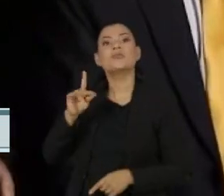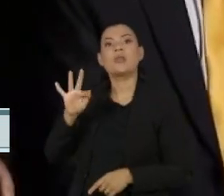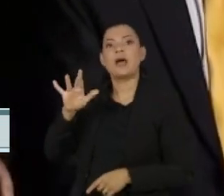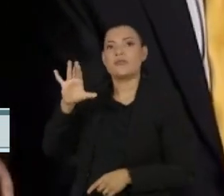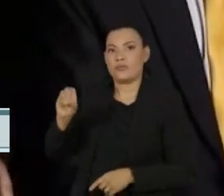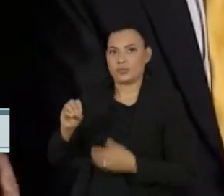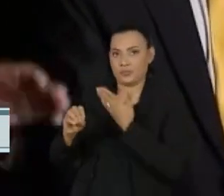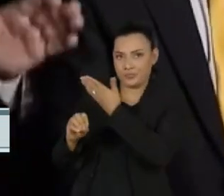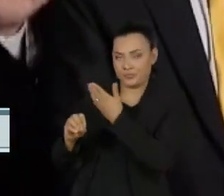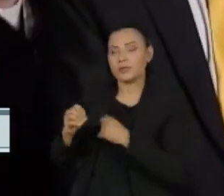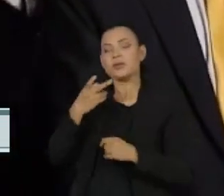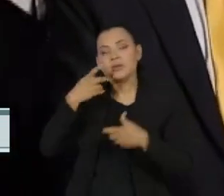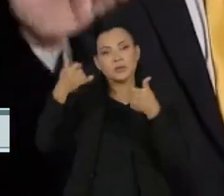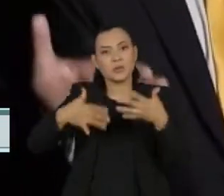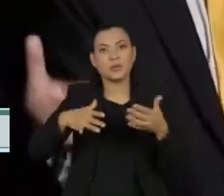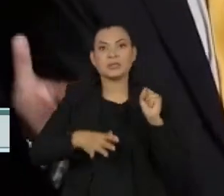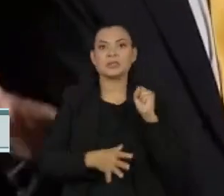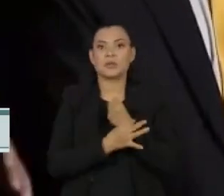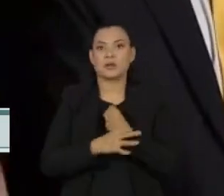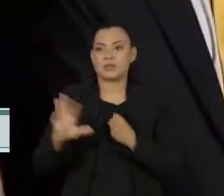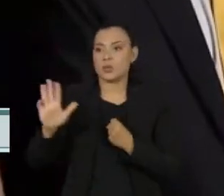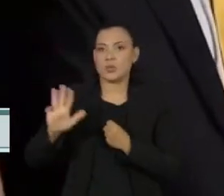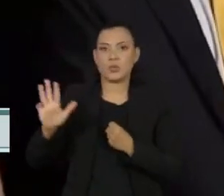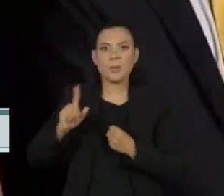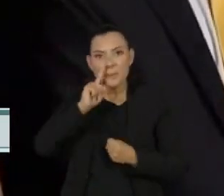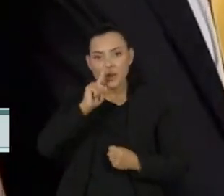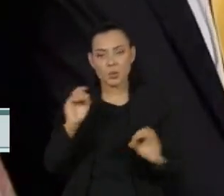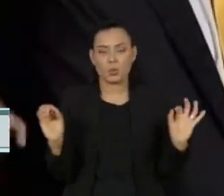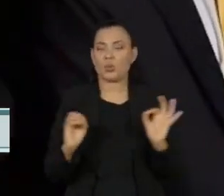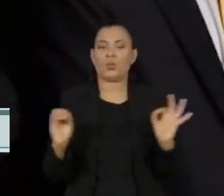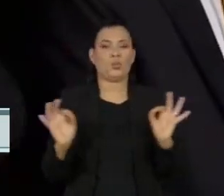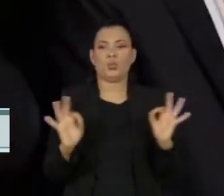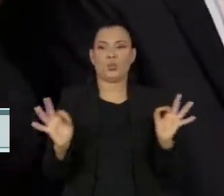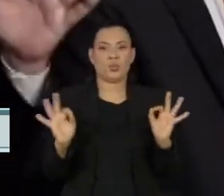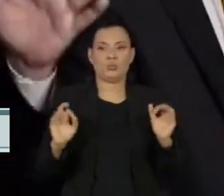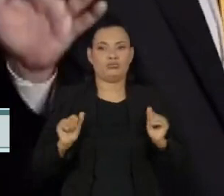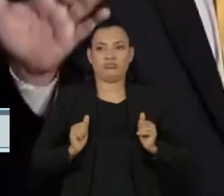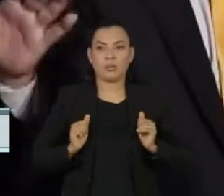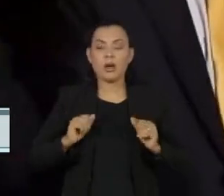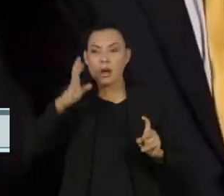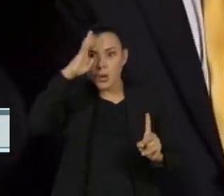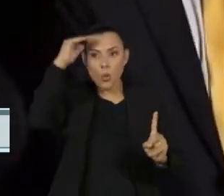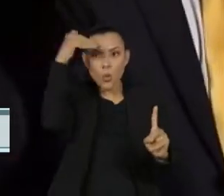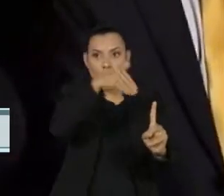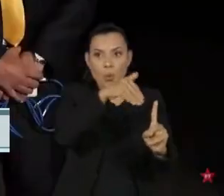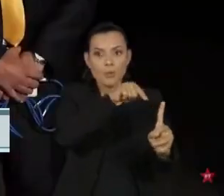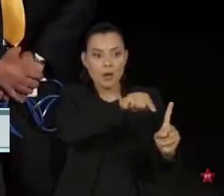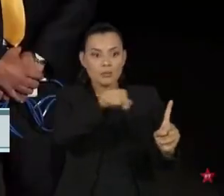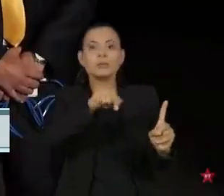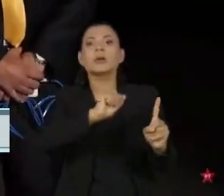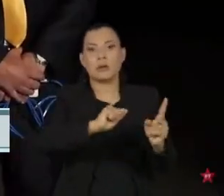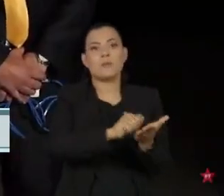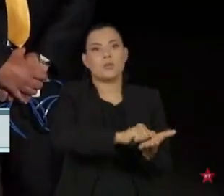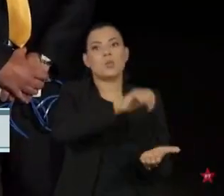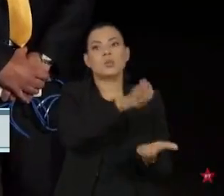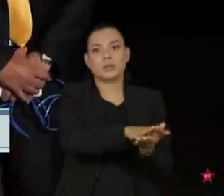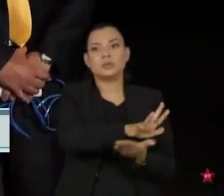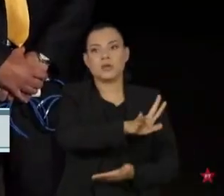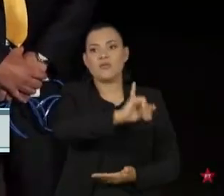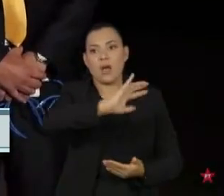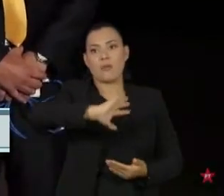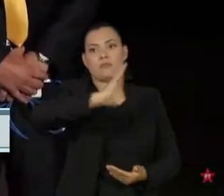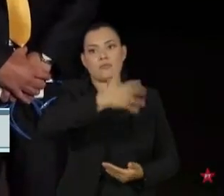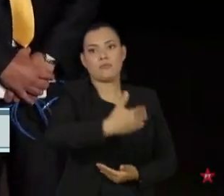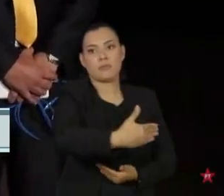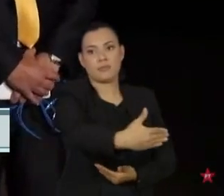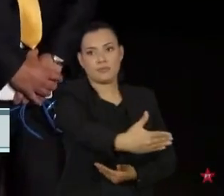que em nenhum momento a segurança de Lula foi ameaçada e que os culpados serão punidos nós tivemos o